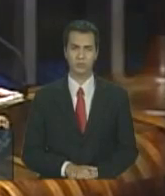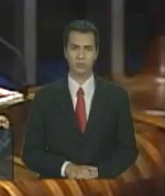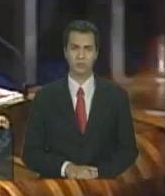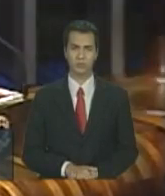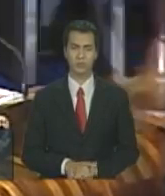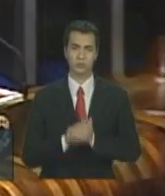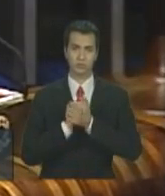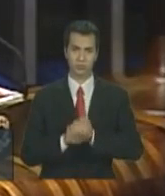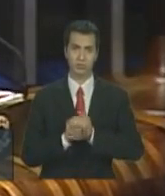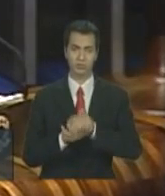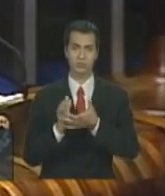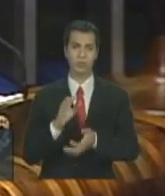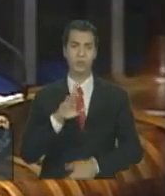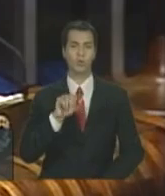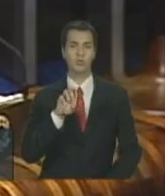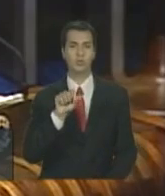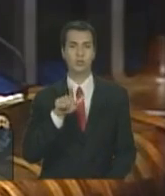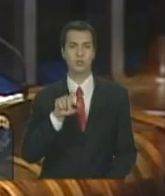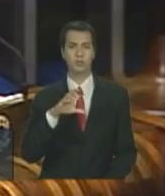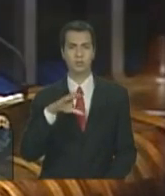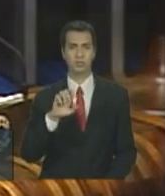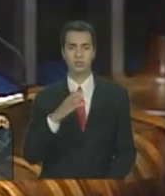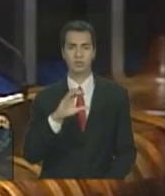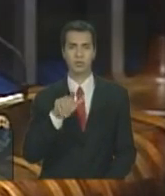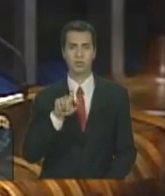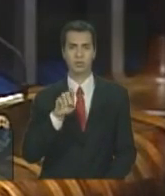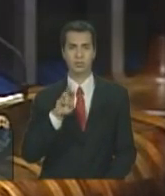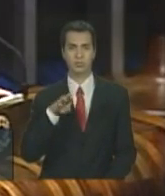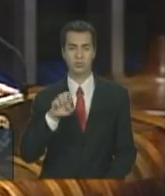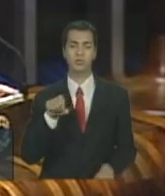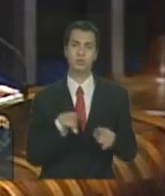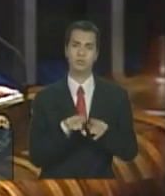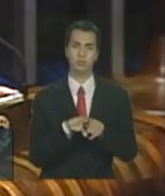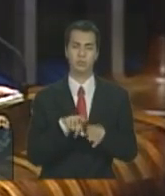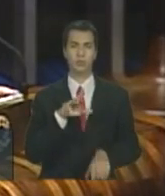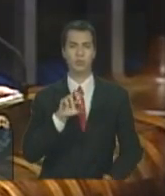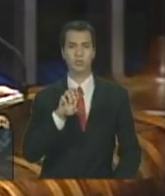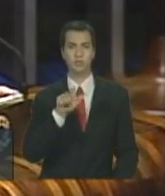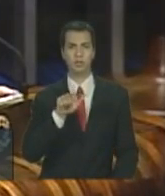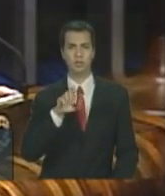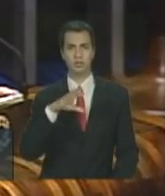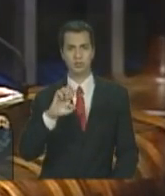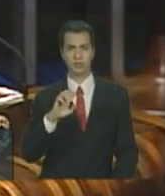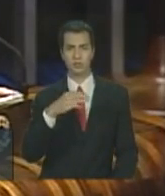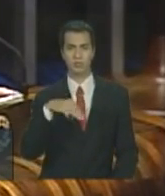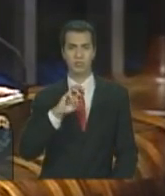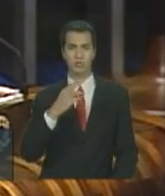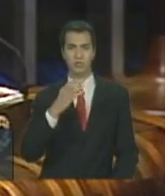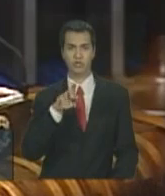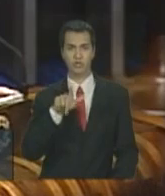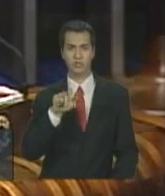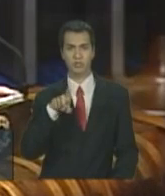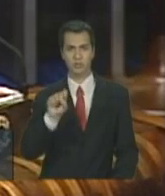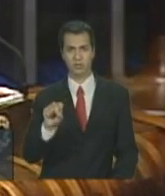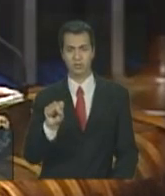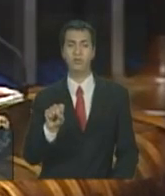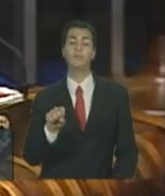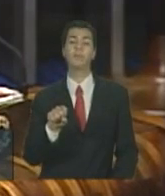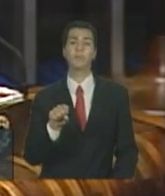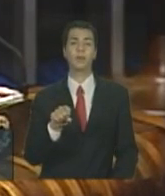a Rosalie Scalabrine e a Eunice Miquiles. A Rosalie Scalabrine,